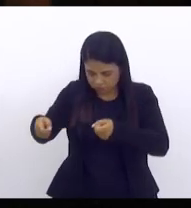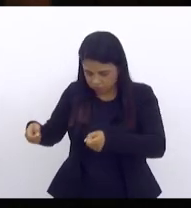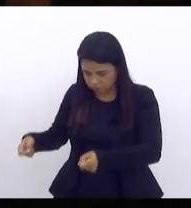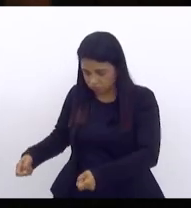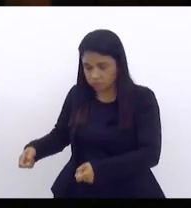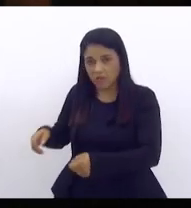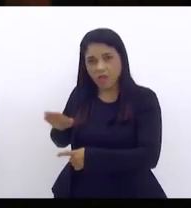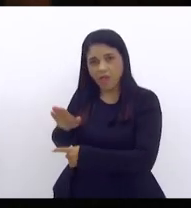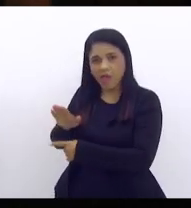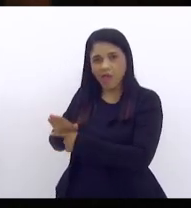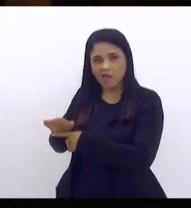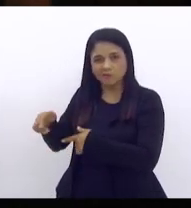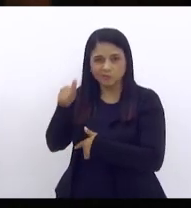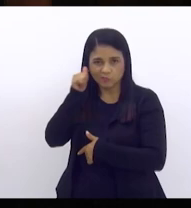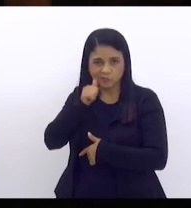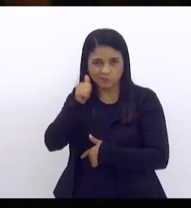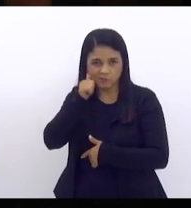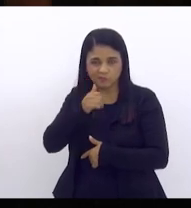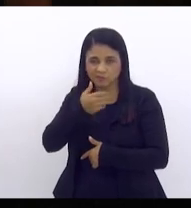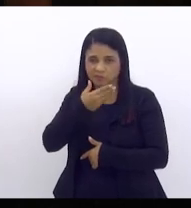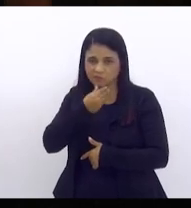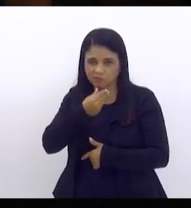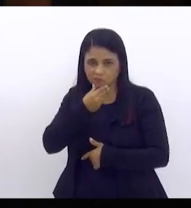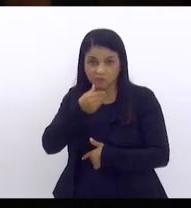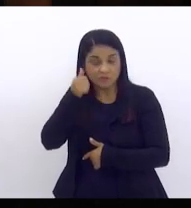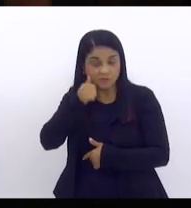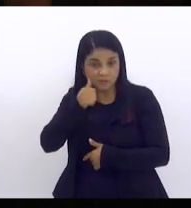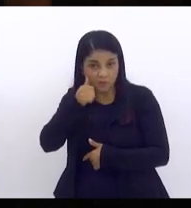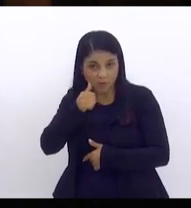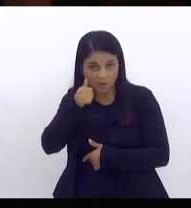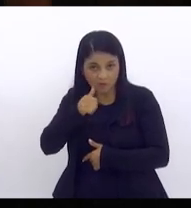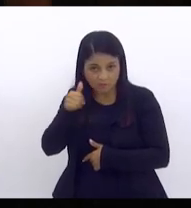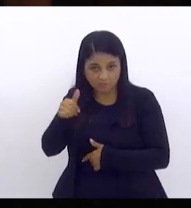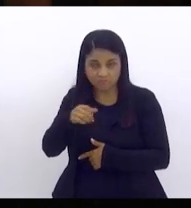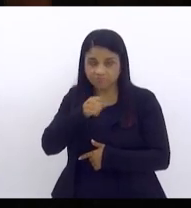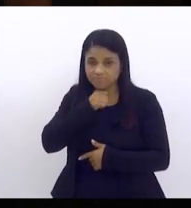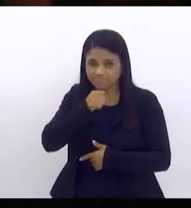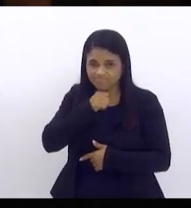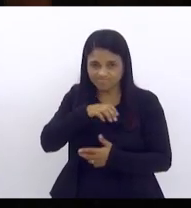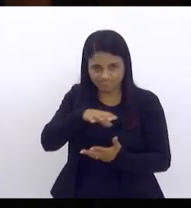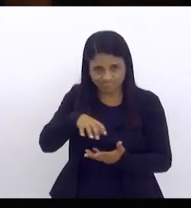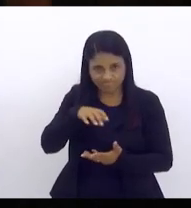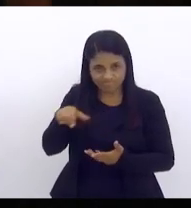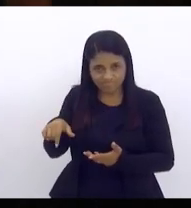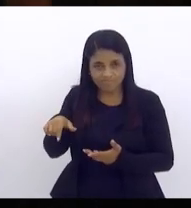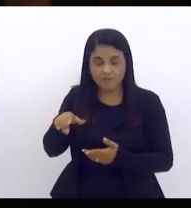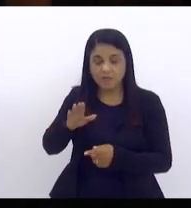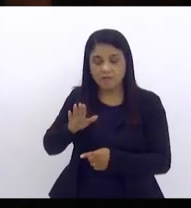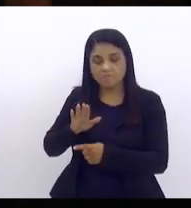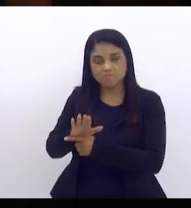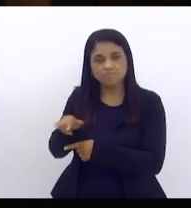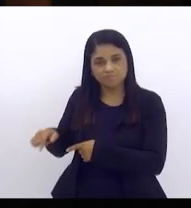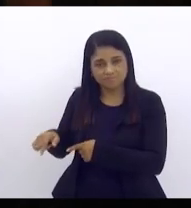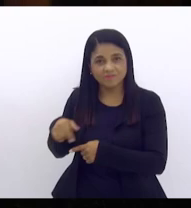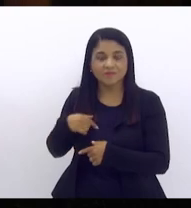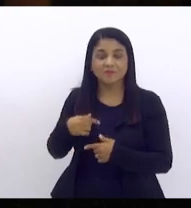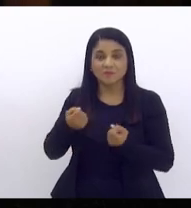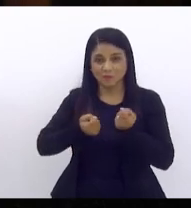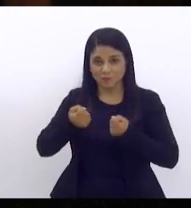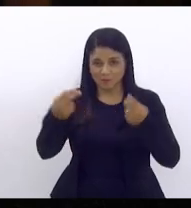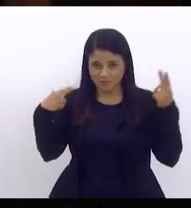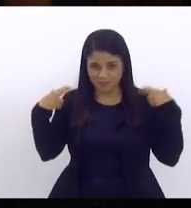ajudado uma senhora com uso de andador. Essa é a máfia, né, a indústria da multa do Eduardo